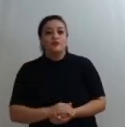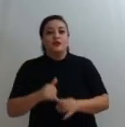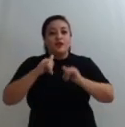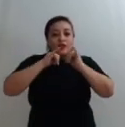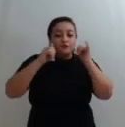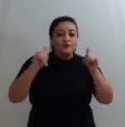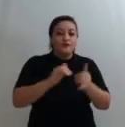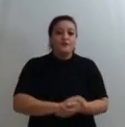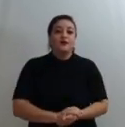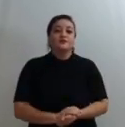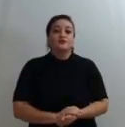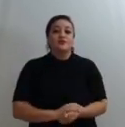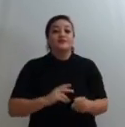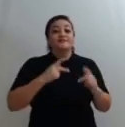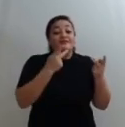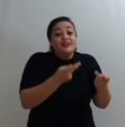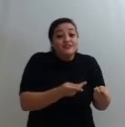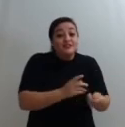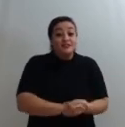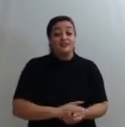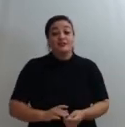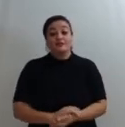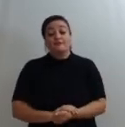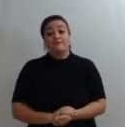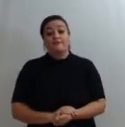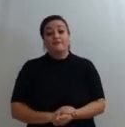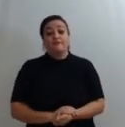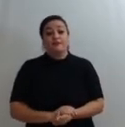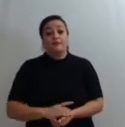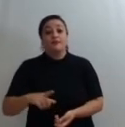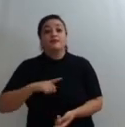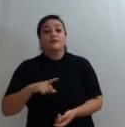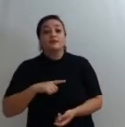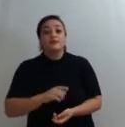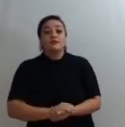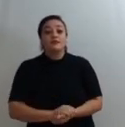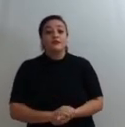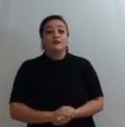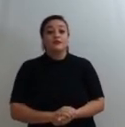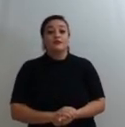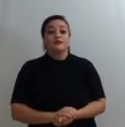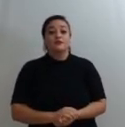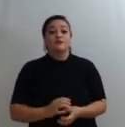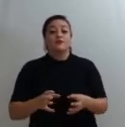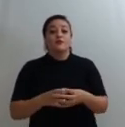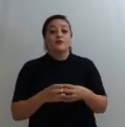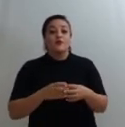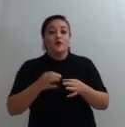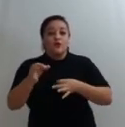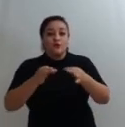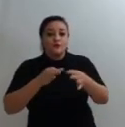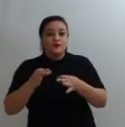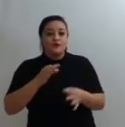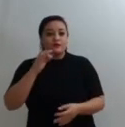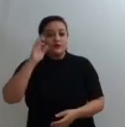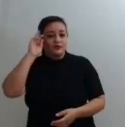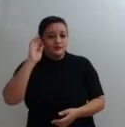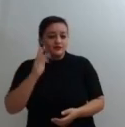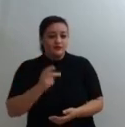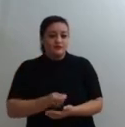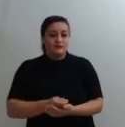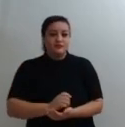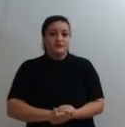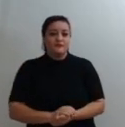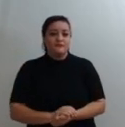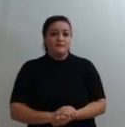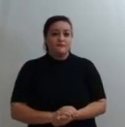COAF. E ainda que, quanto ao paciente, consta do decídio que o Conselho de Controle de Atividades Financeiras do COAF pontuou constar